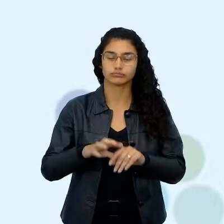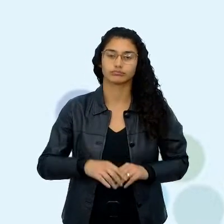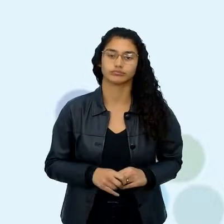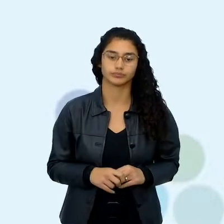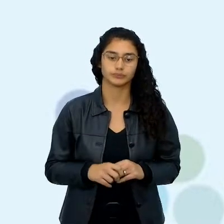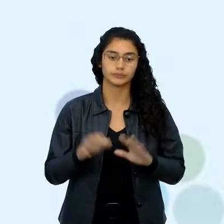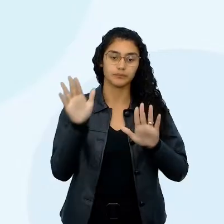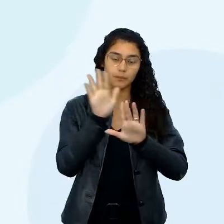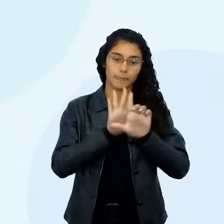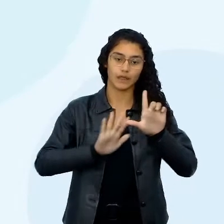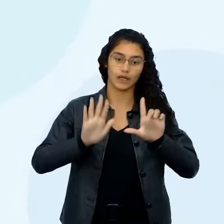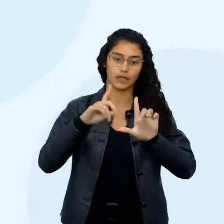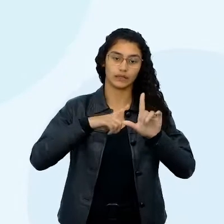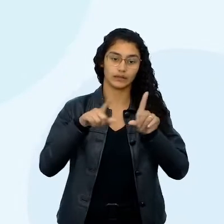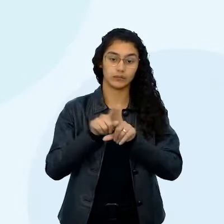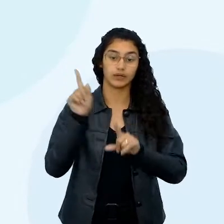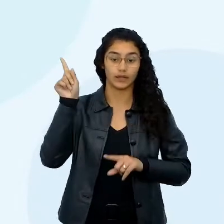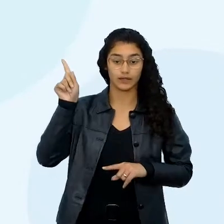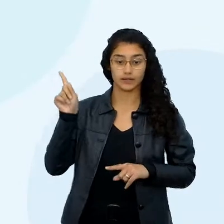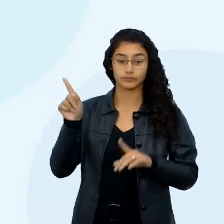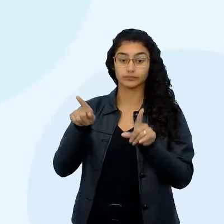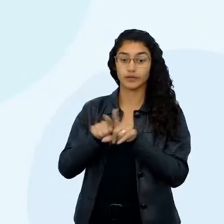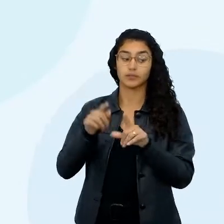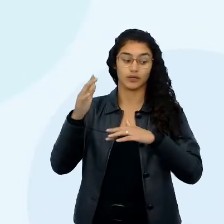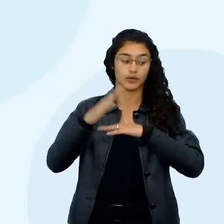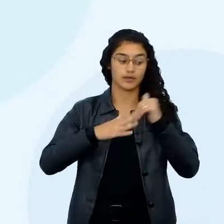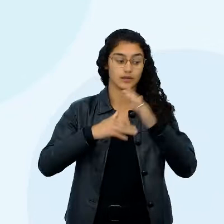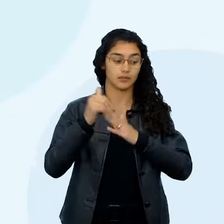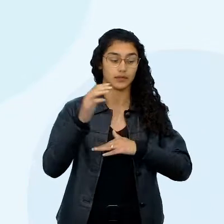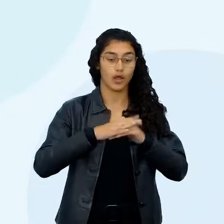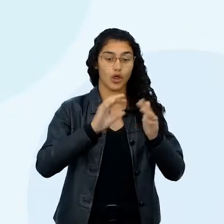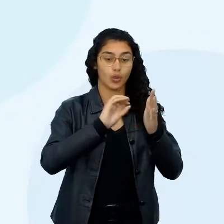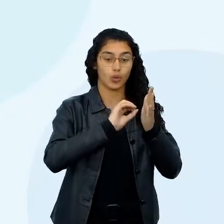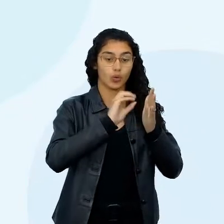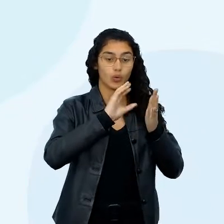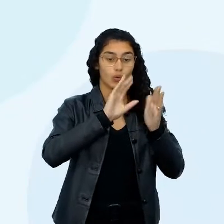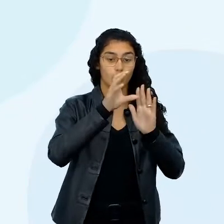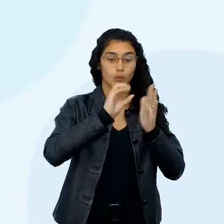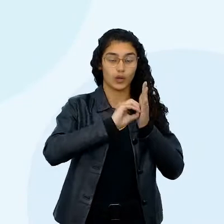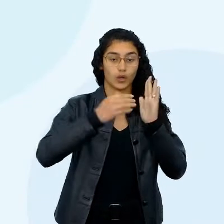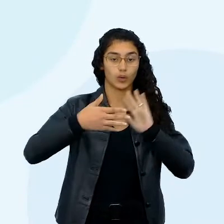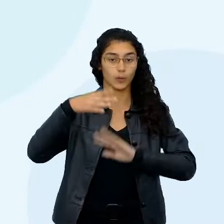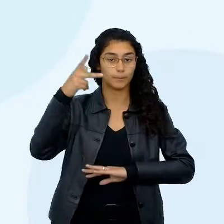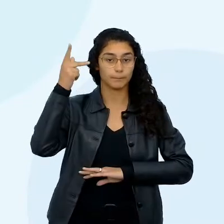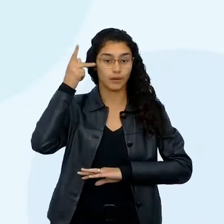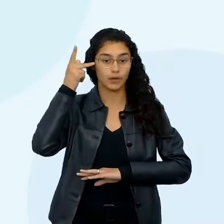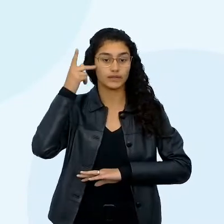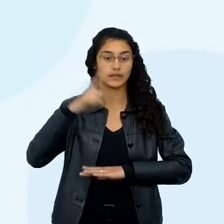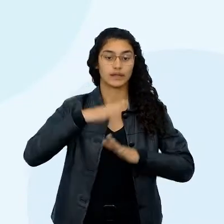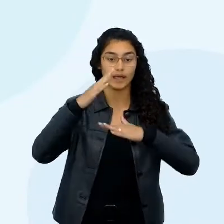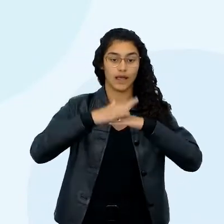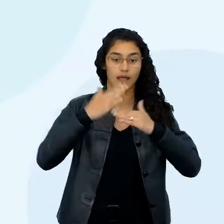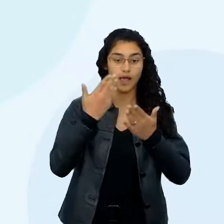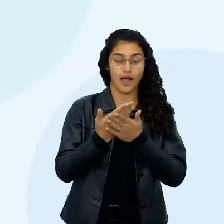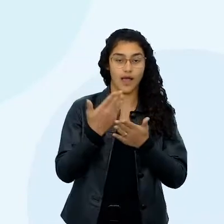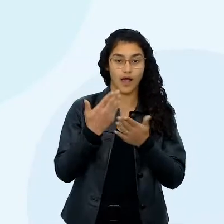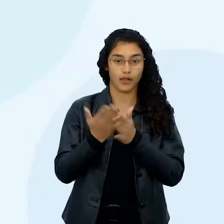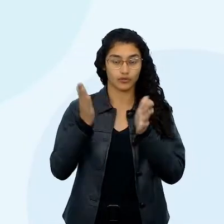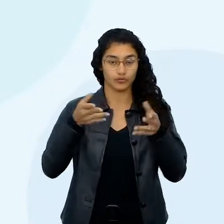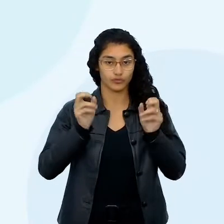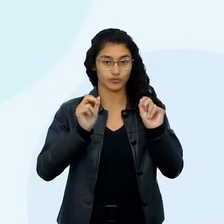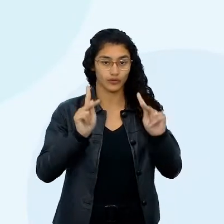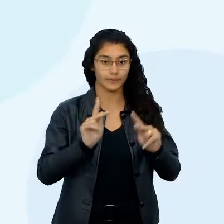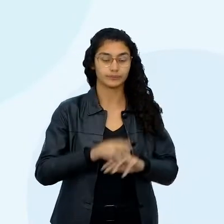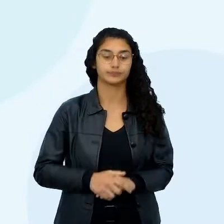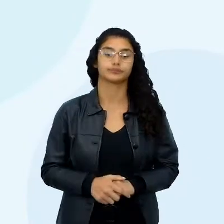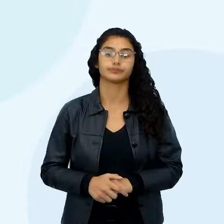essa tela lá e essa aqui também com as habilidades do currículo paulista que compõem a aula de hoje, tá certo, pessoal?